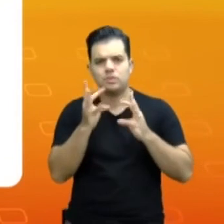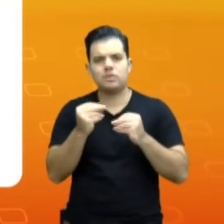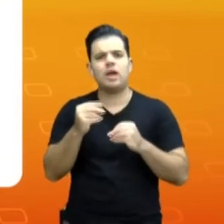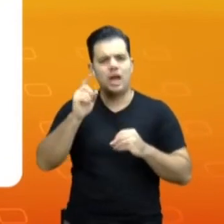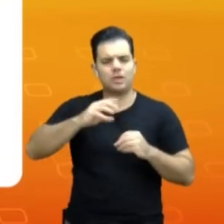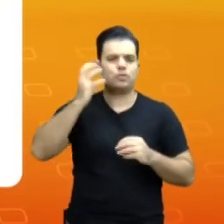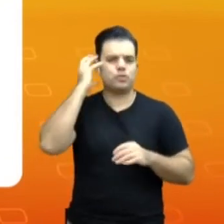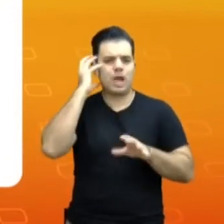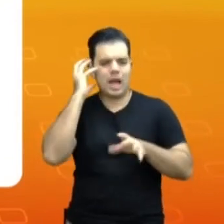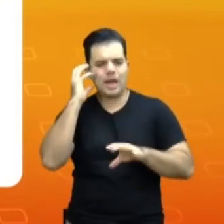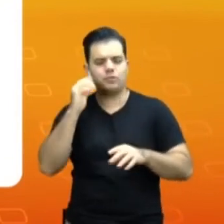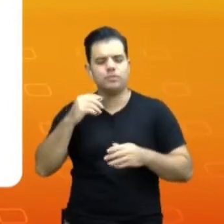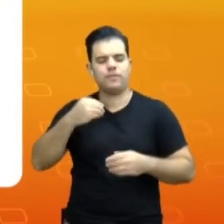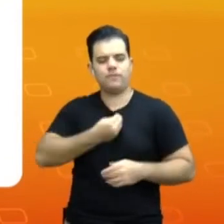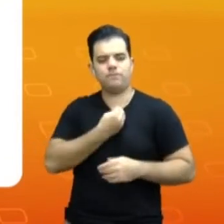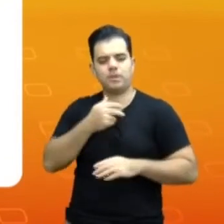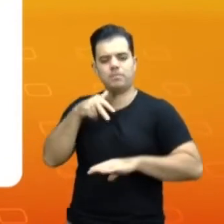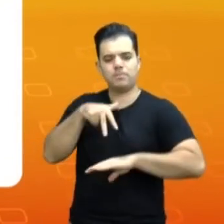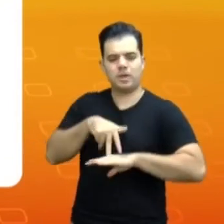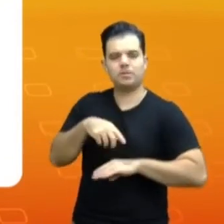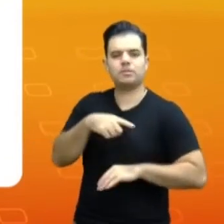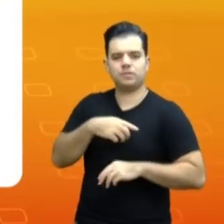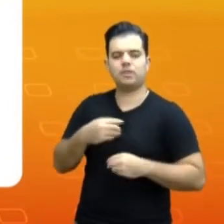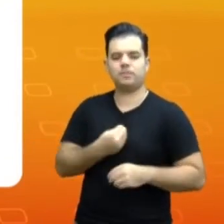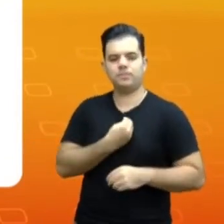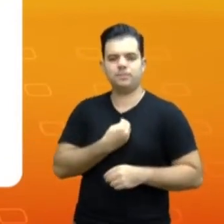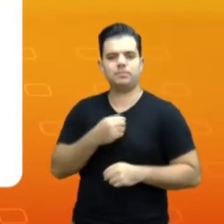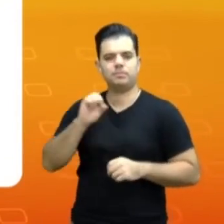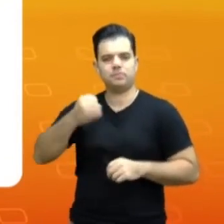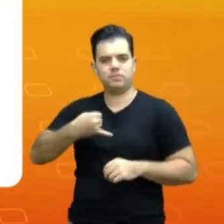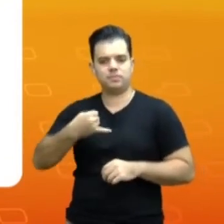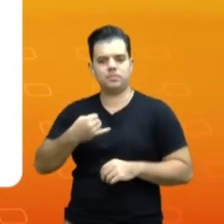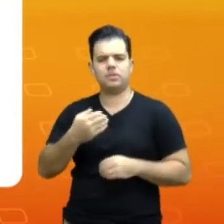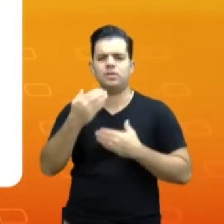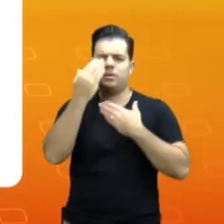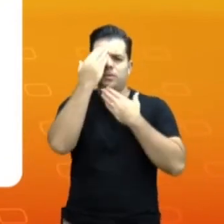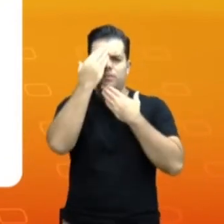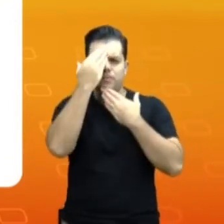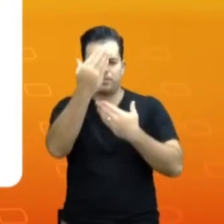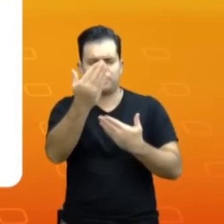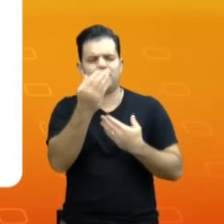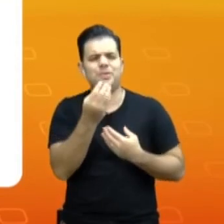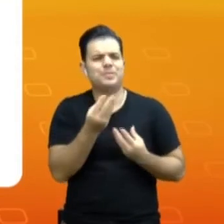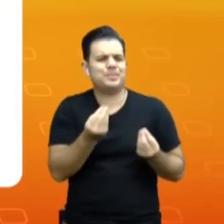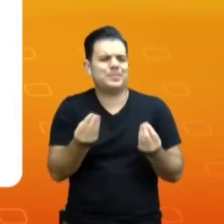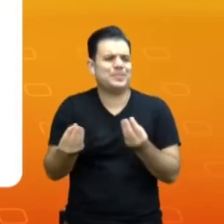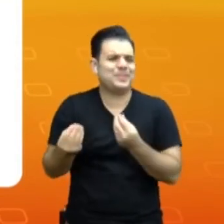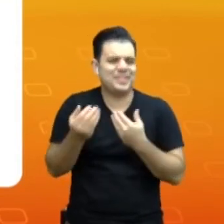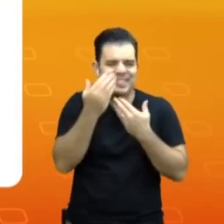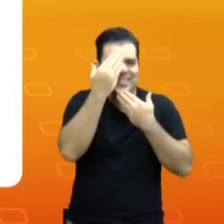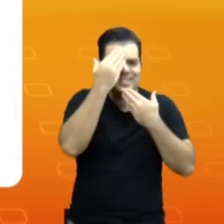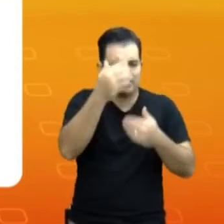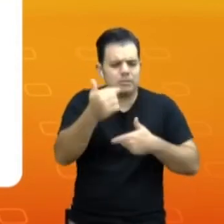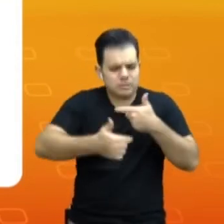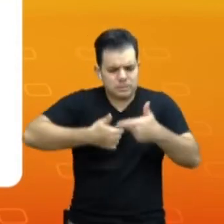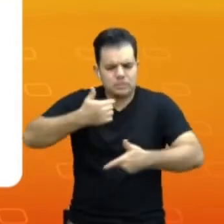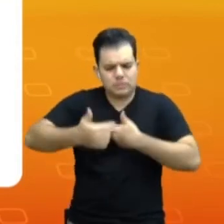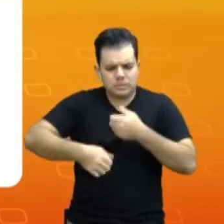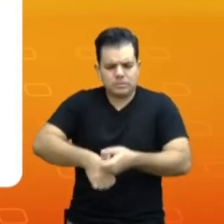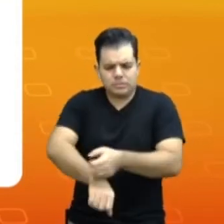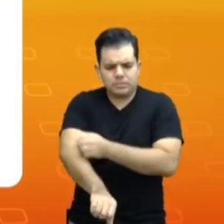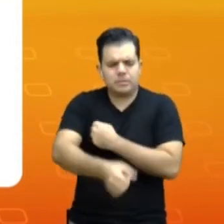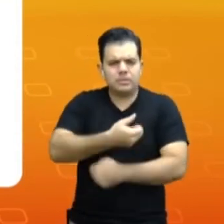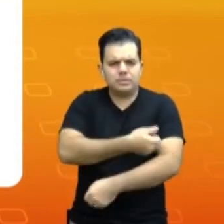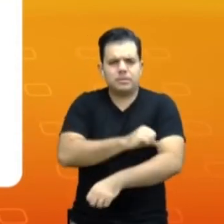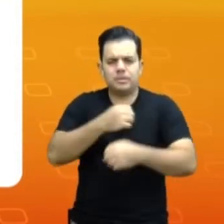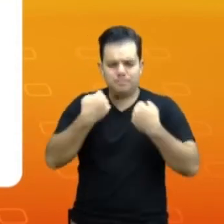gente vai estar presente sim. Então, passar um muito obrigado para todos que participaram, porque o trabalho foi pesado e ao mesmo tempo a